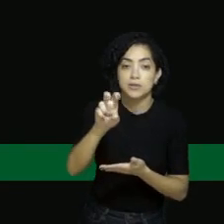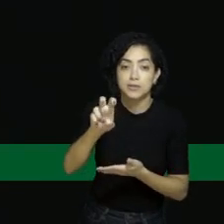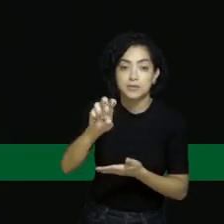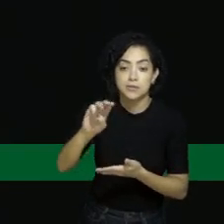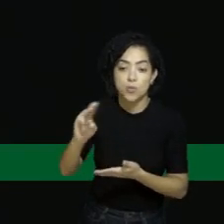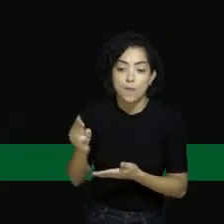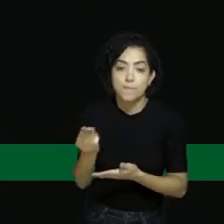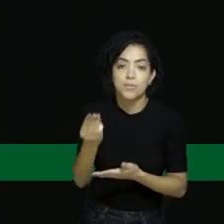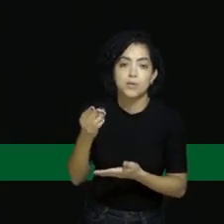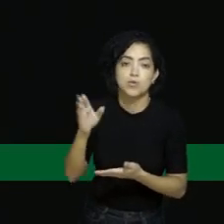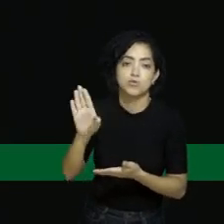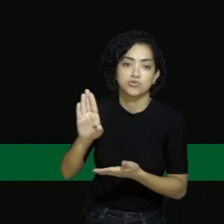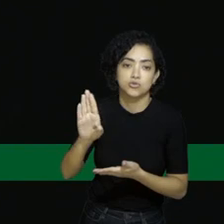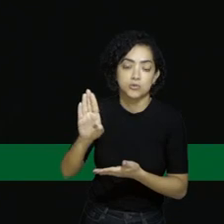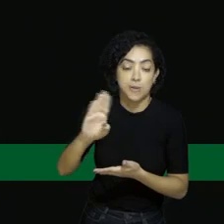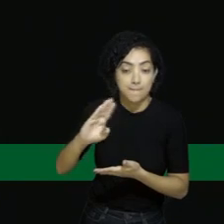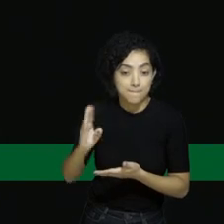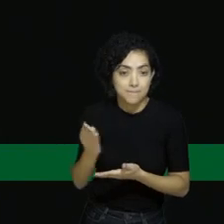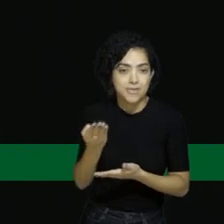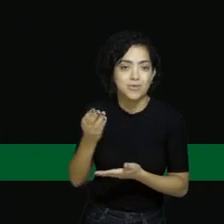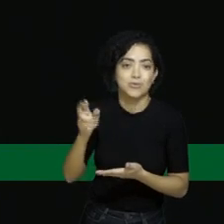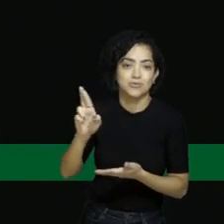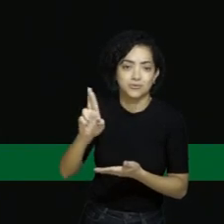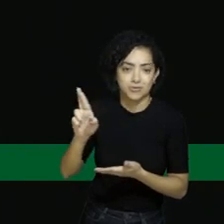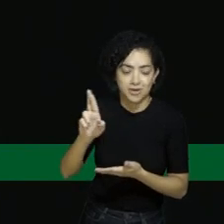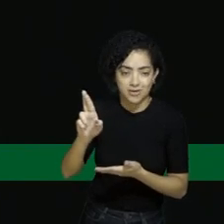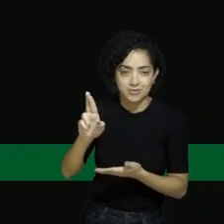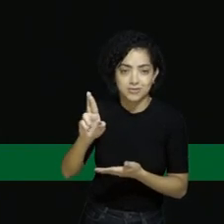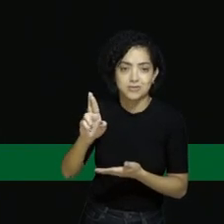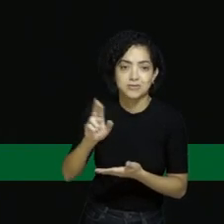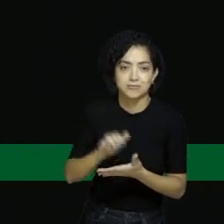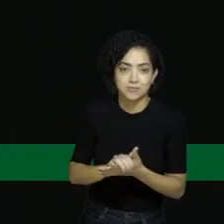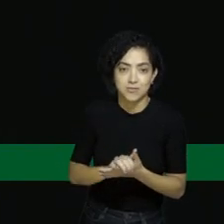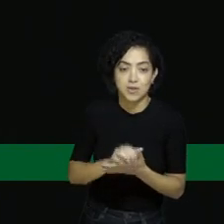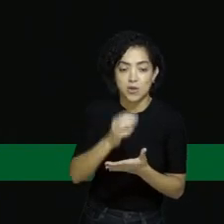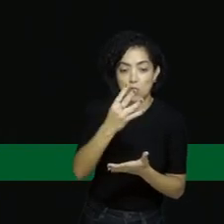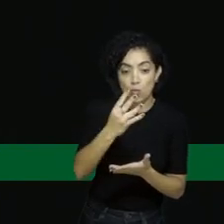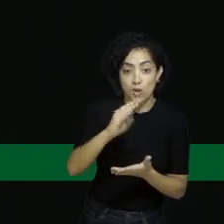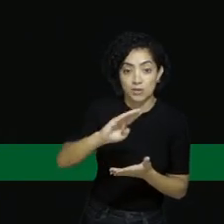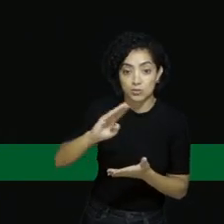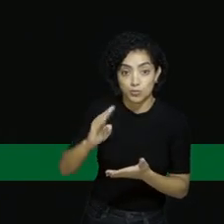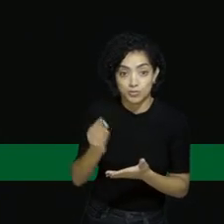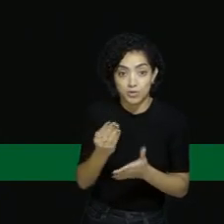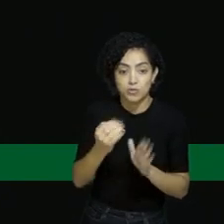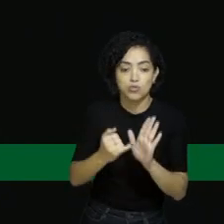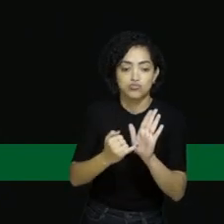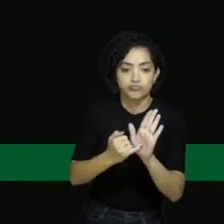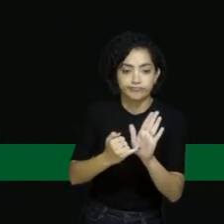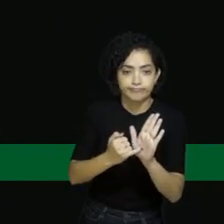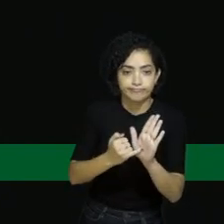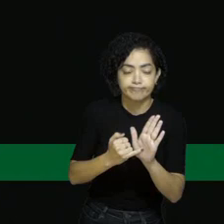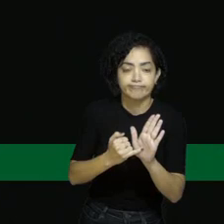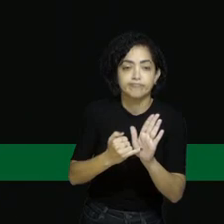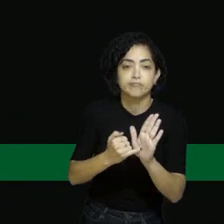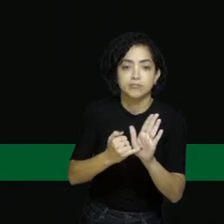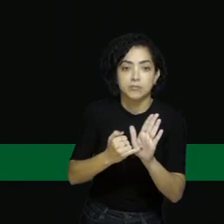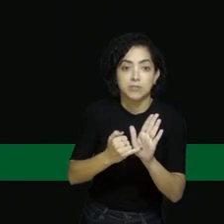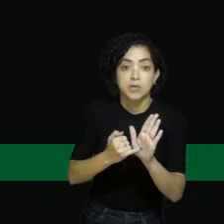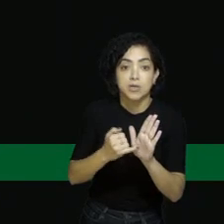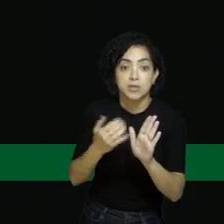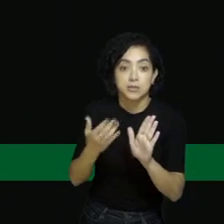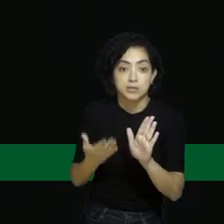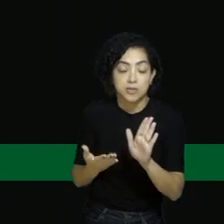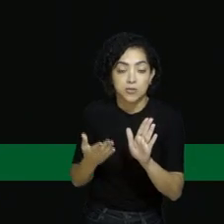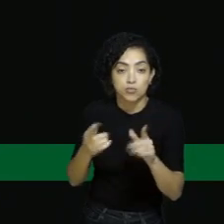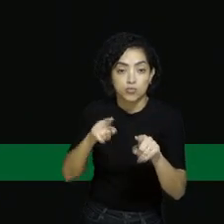reais e gerou tributos da ordem de 4 bilhões, de forma que o sistema está